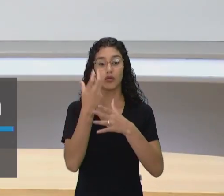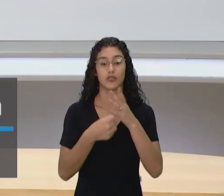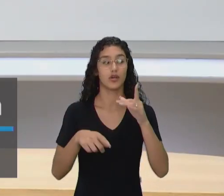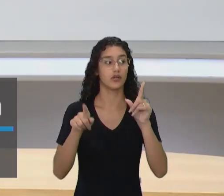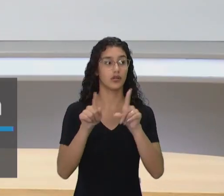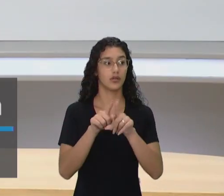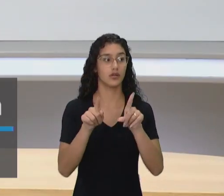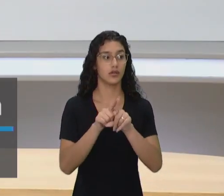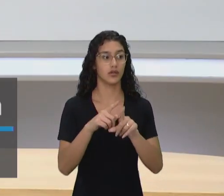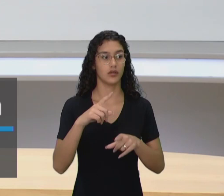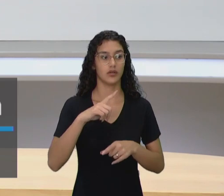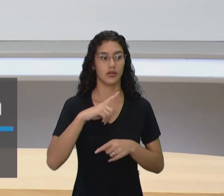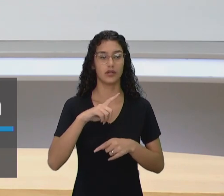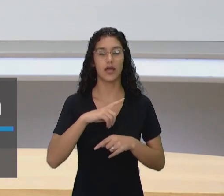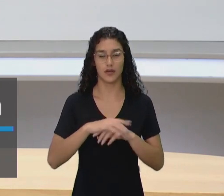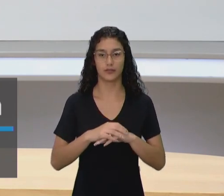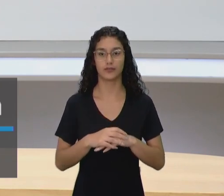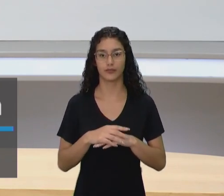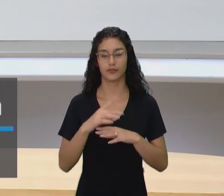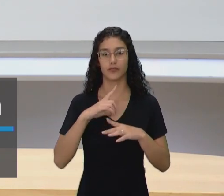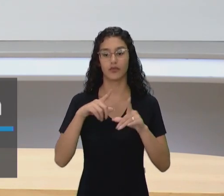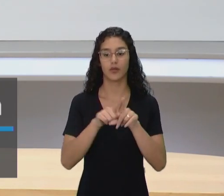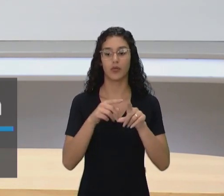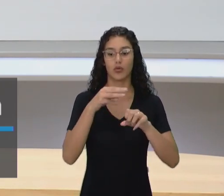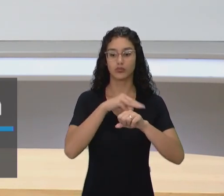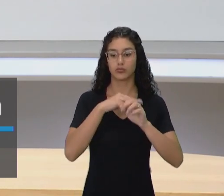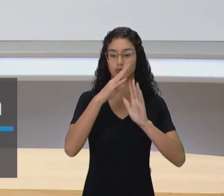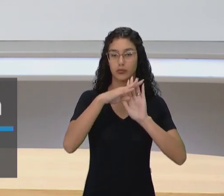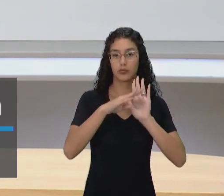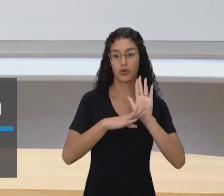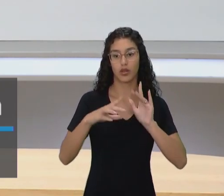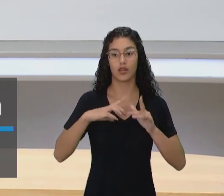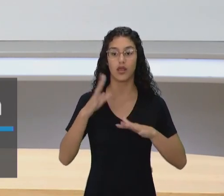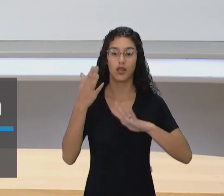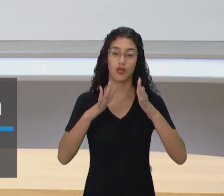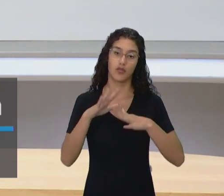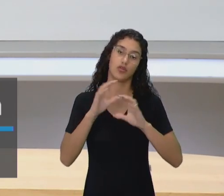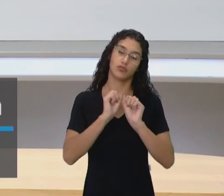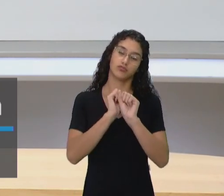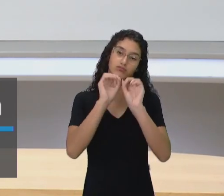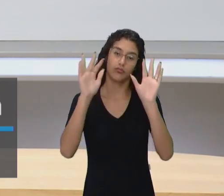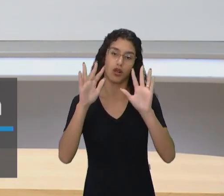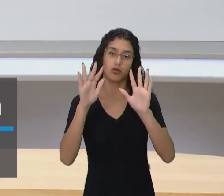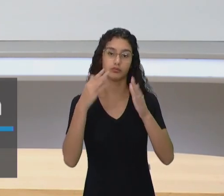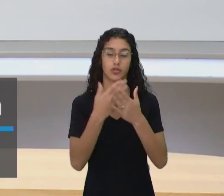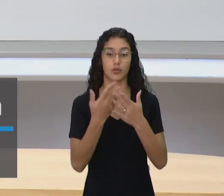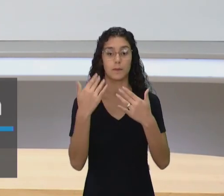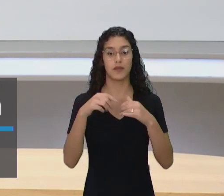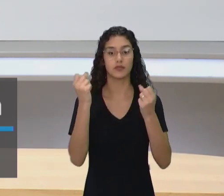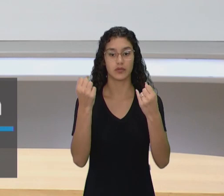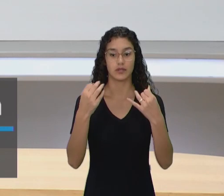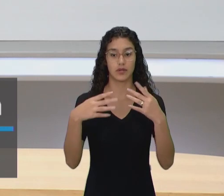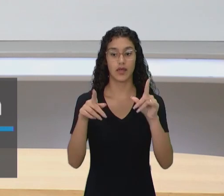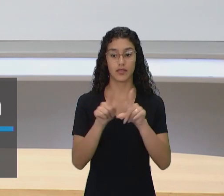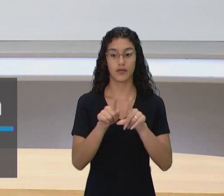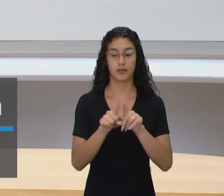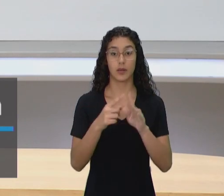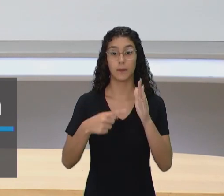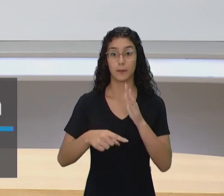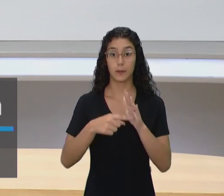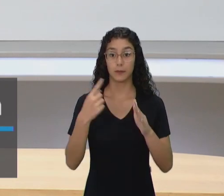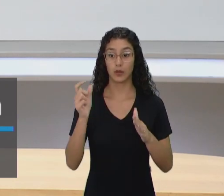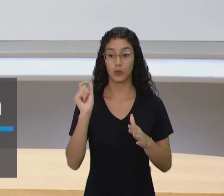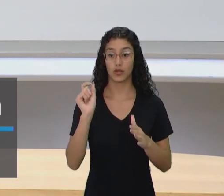bancada ruralista. Então esses temas, essas nomenclaturas, talvez não sejam muito claras para os estudantes, então a gente vai parar aqui para esclarecer. Primeiro